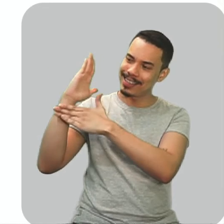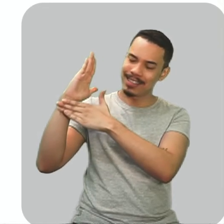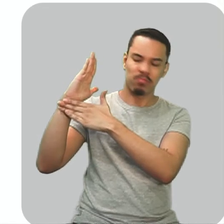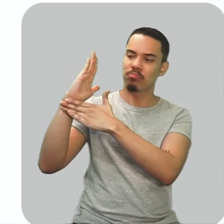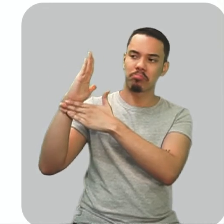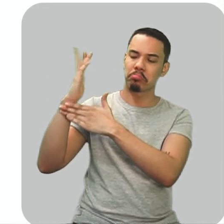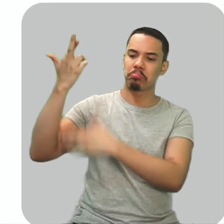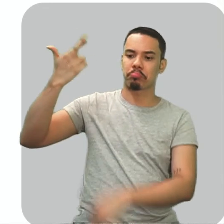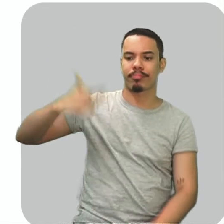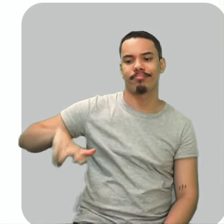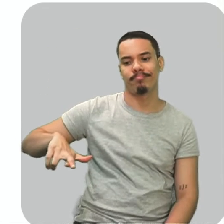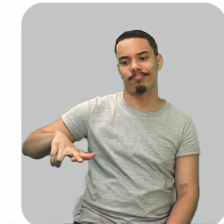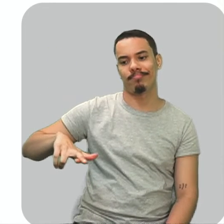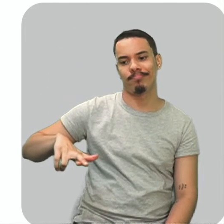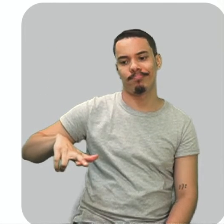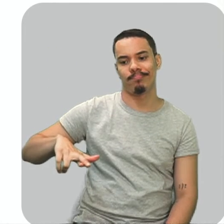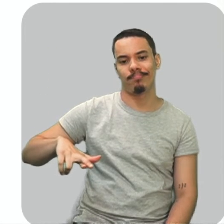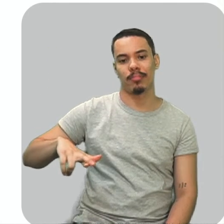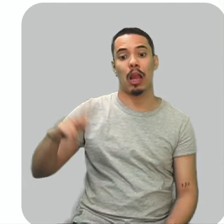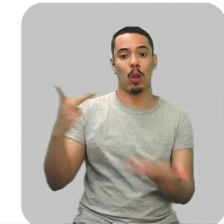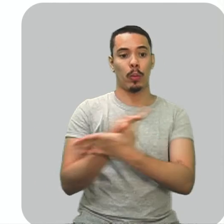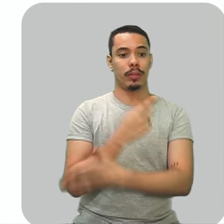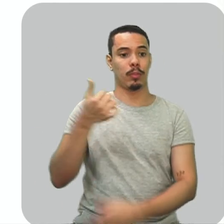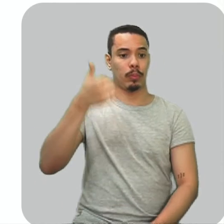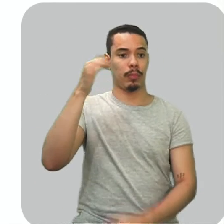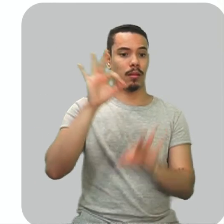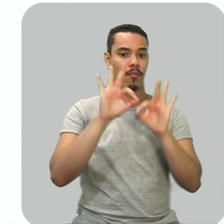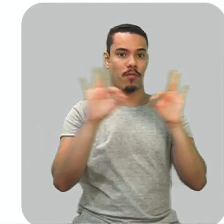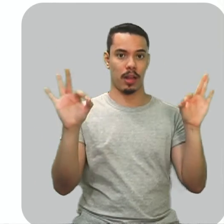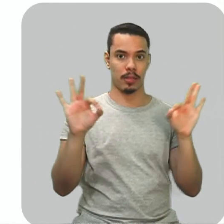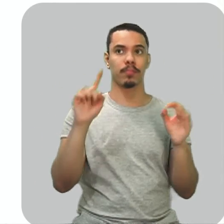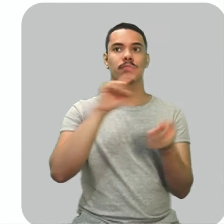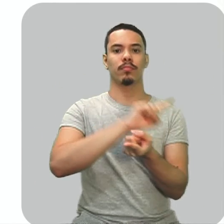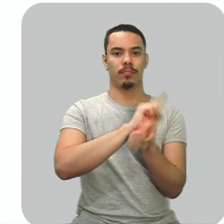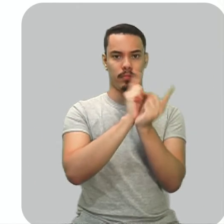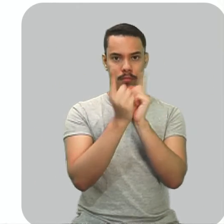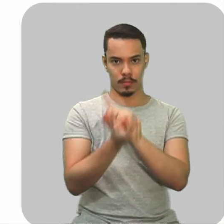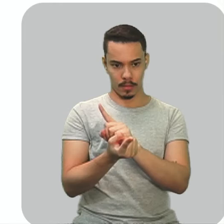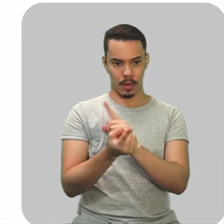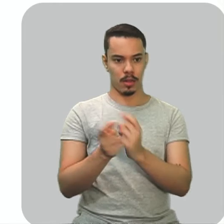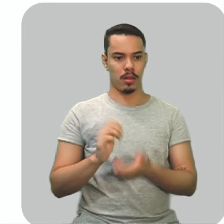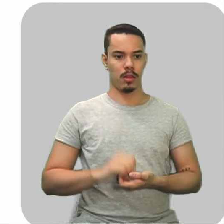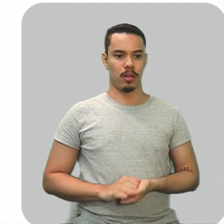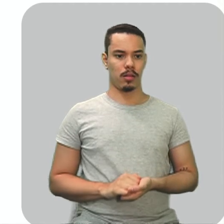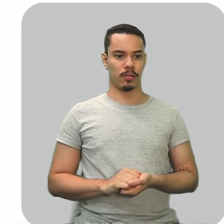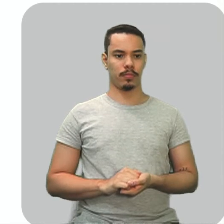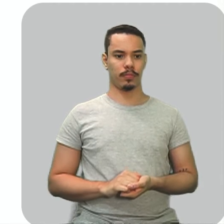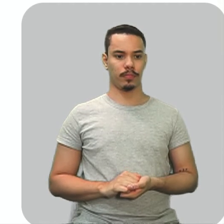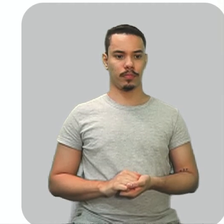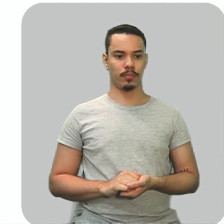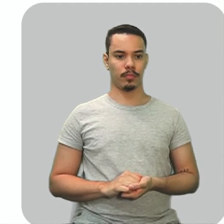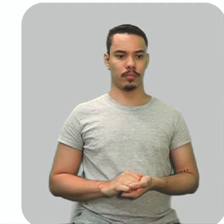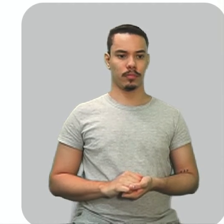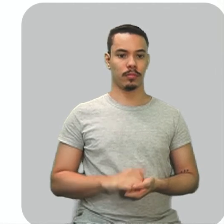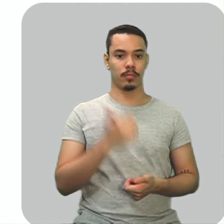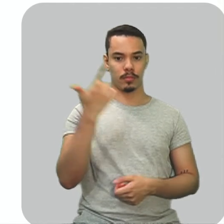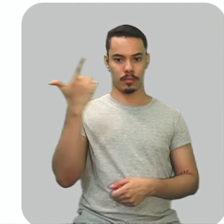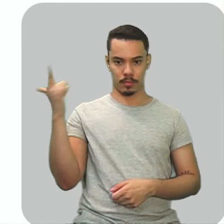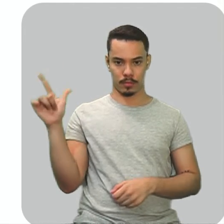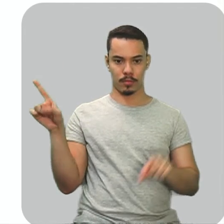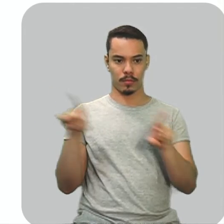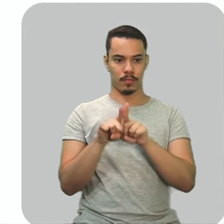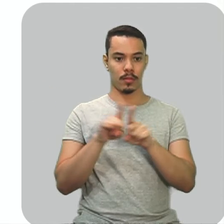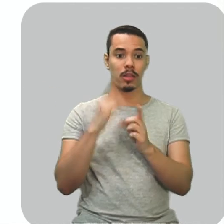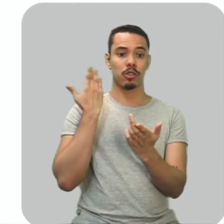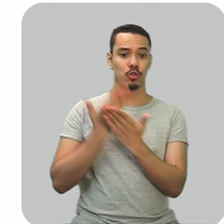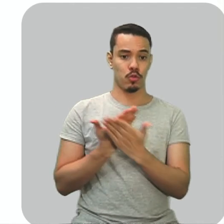não negativo como aconteceu nessa primeira então foi a oposição a só na outra tem